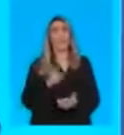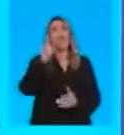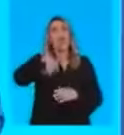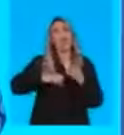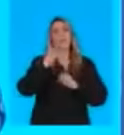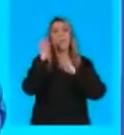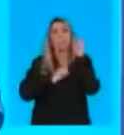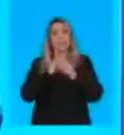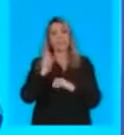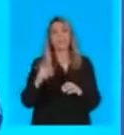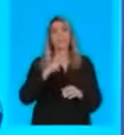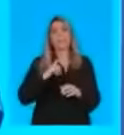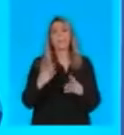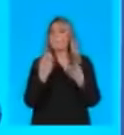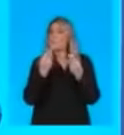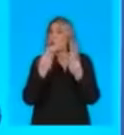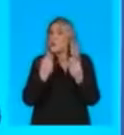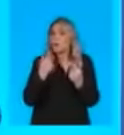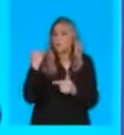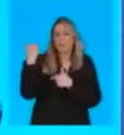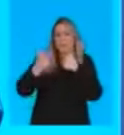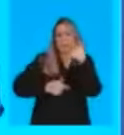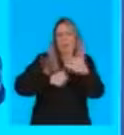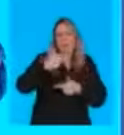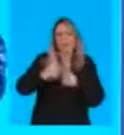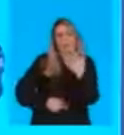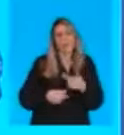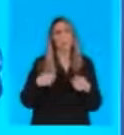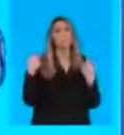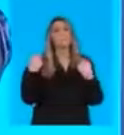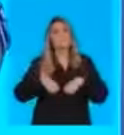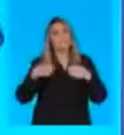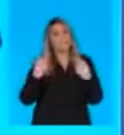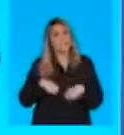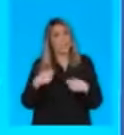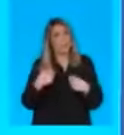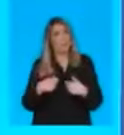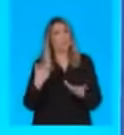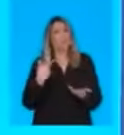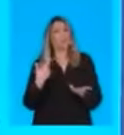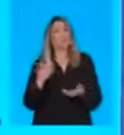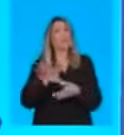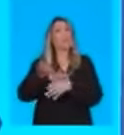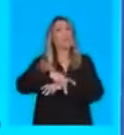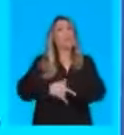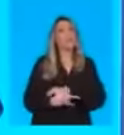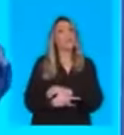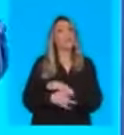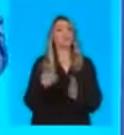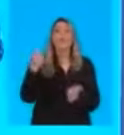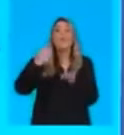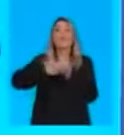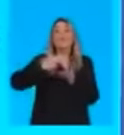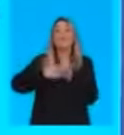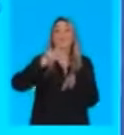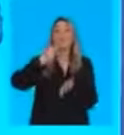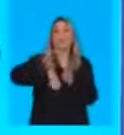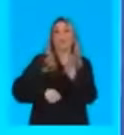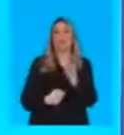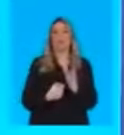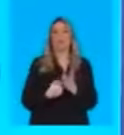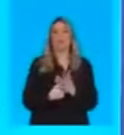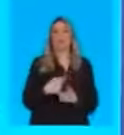6400 trabalhadores e nós precisamos garantir que a prefeitura cobre o seu contrato de 50 anos com a Sedai porque aqui que a